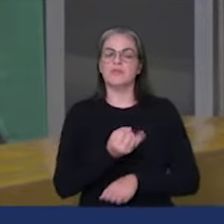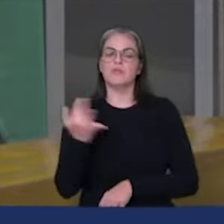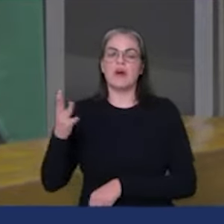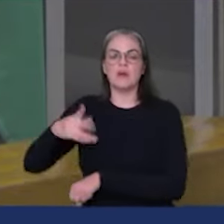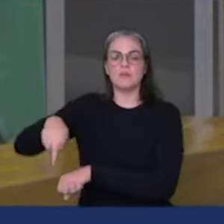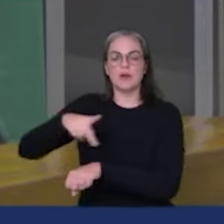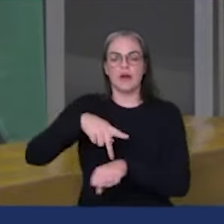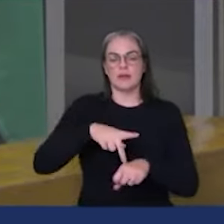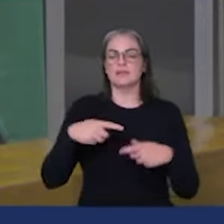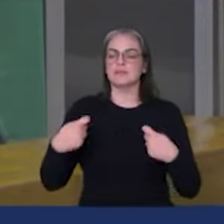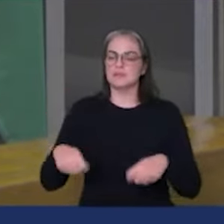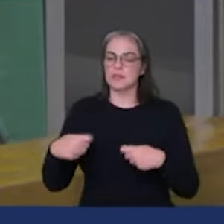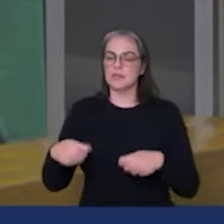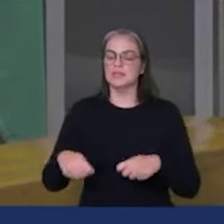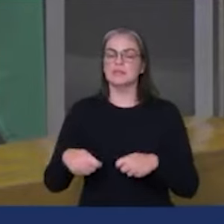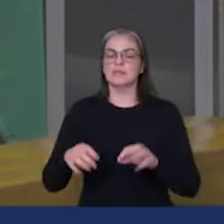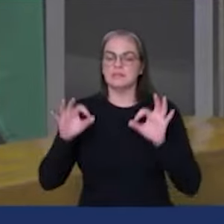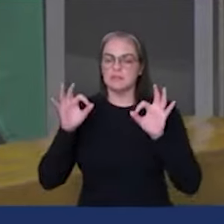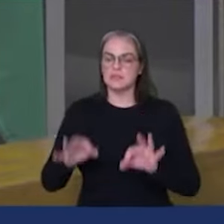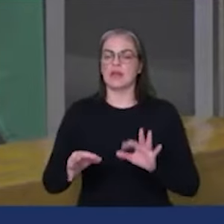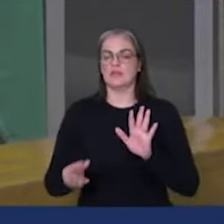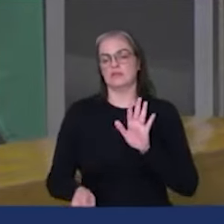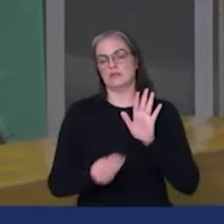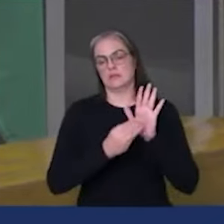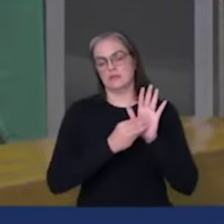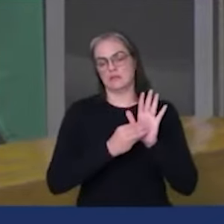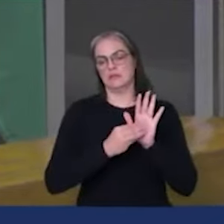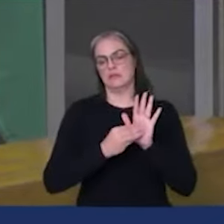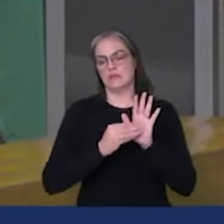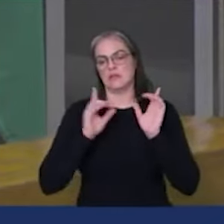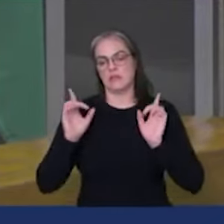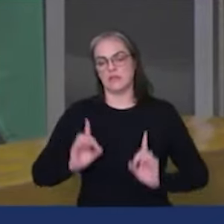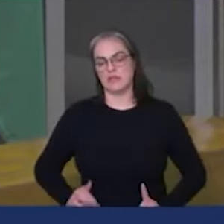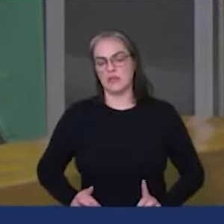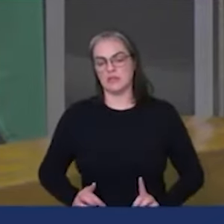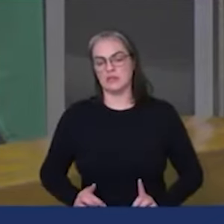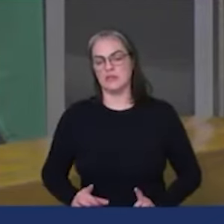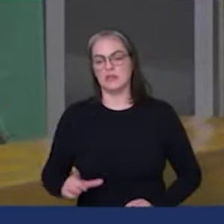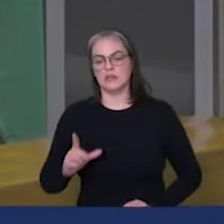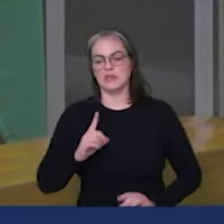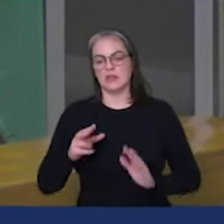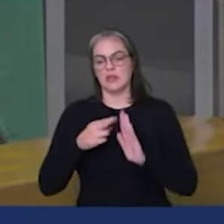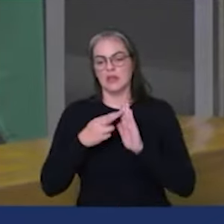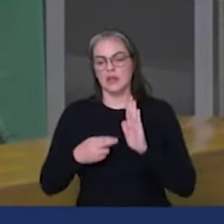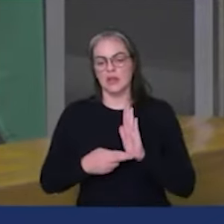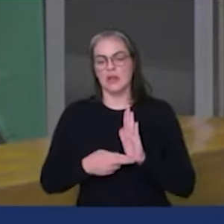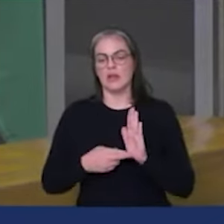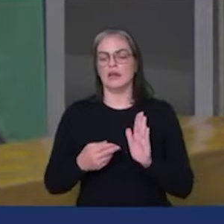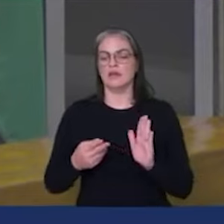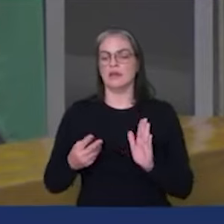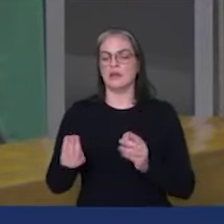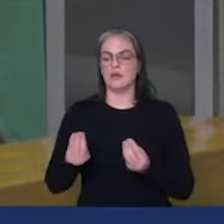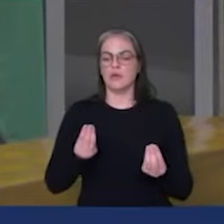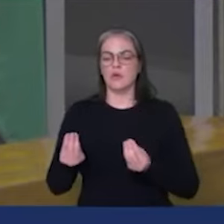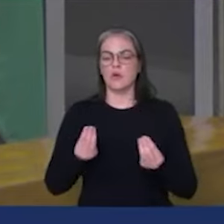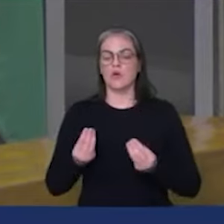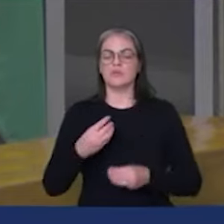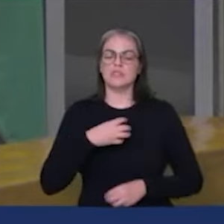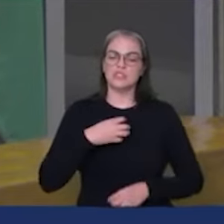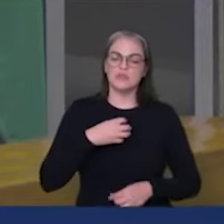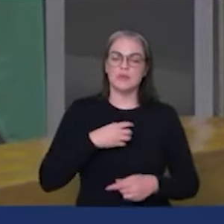TDAH deficiência jurídica, que segue diversos critérios, inclusive nivelamento de sintomas do paciente e transtornos associados no laudo